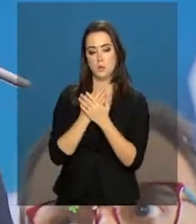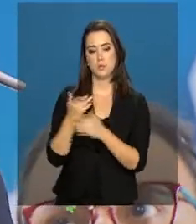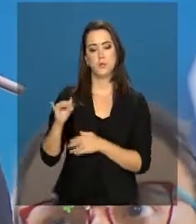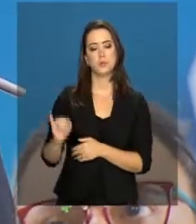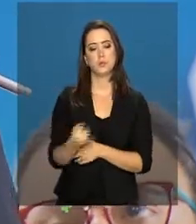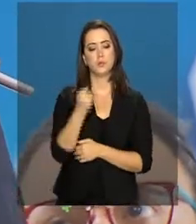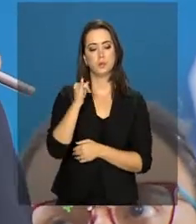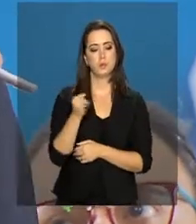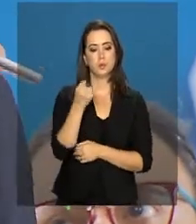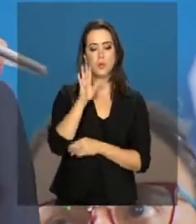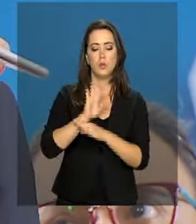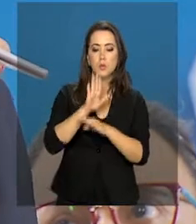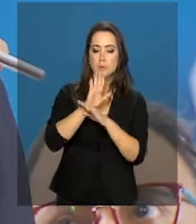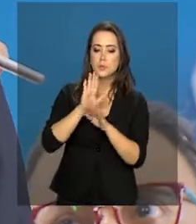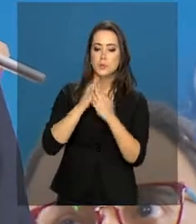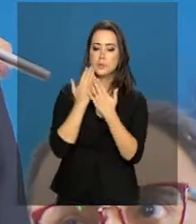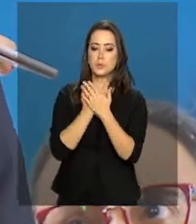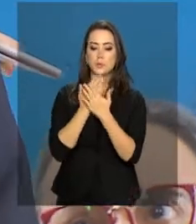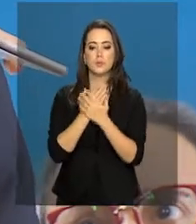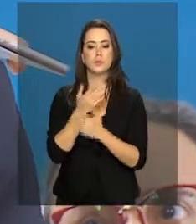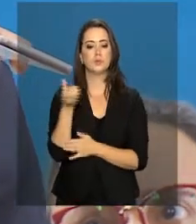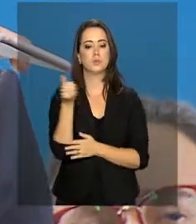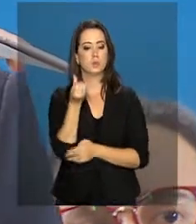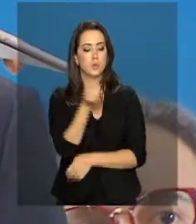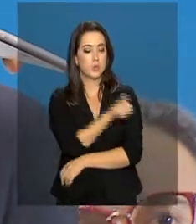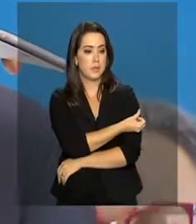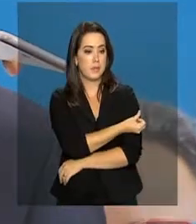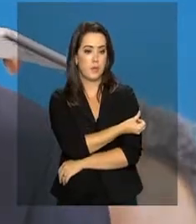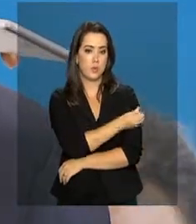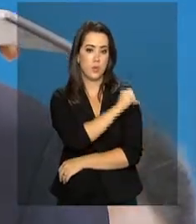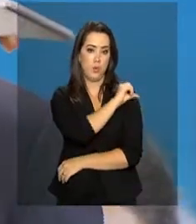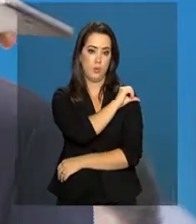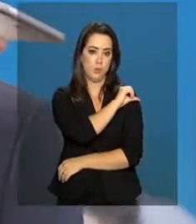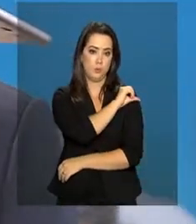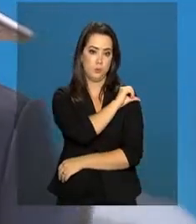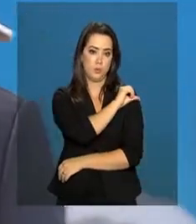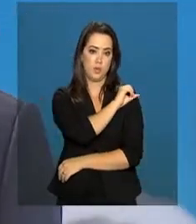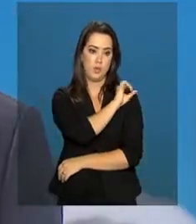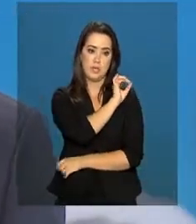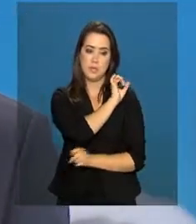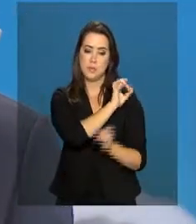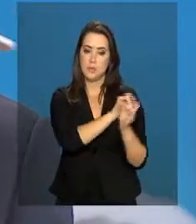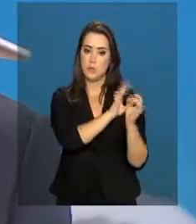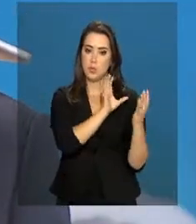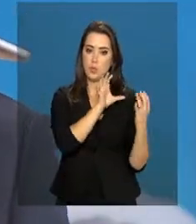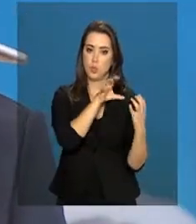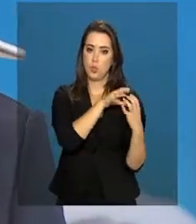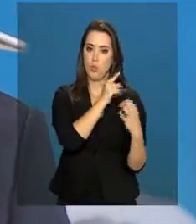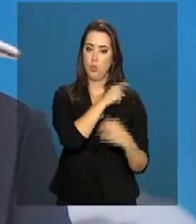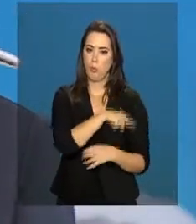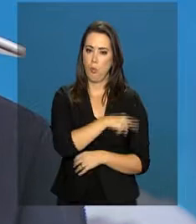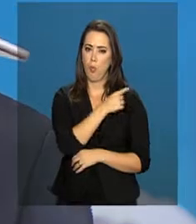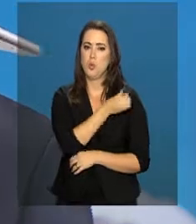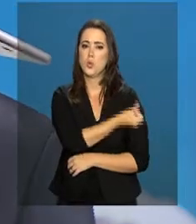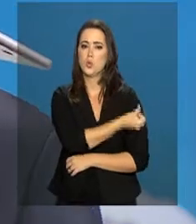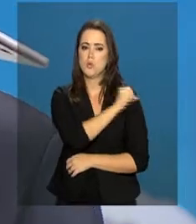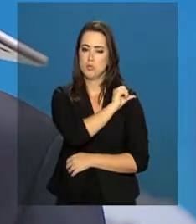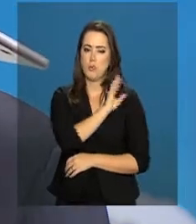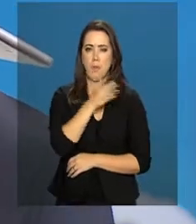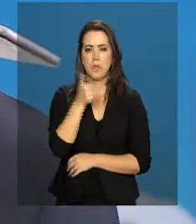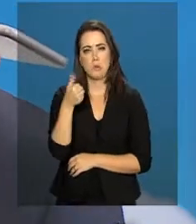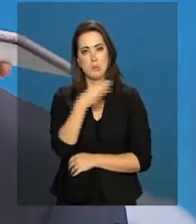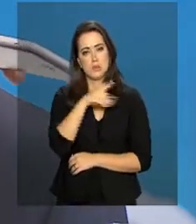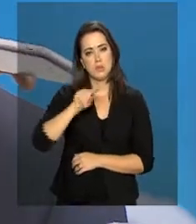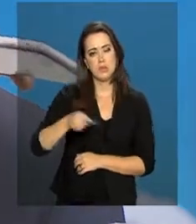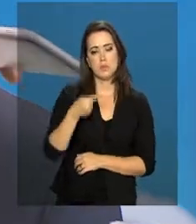oportunidade de apoiar as escolas de 6º ao 9º ano especificamente nesta primeira etapa até 13 mil escolas aproximadamente um